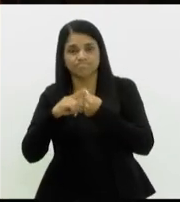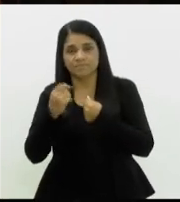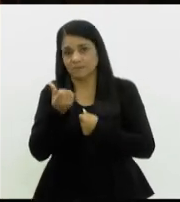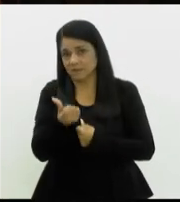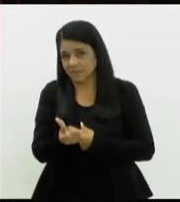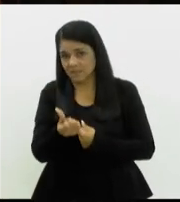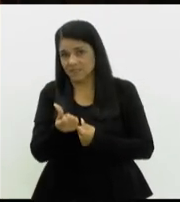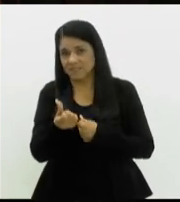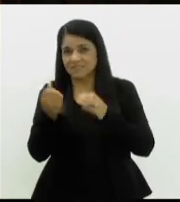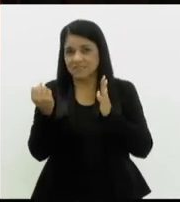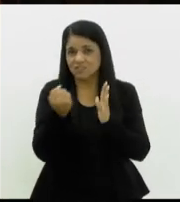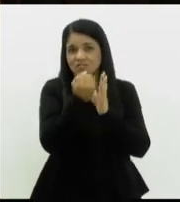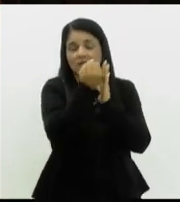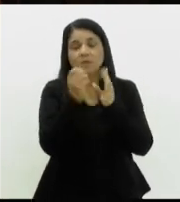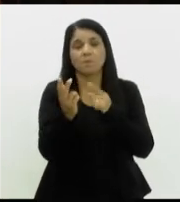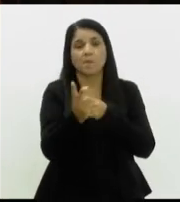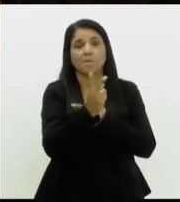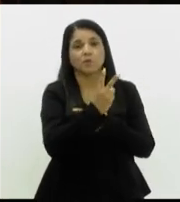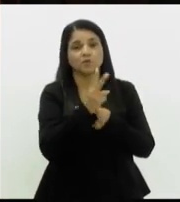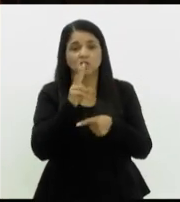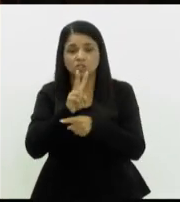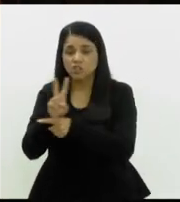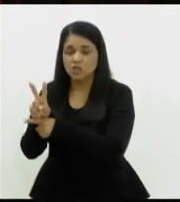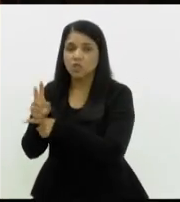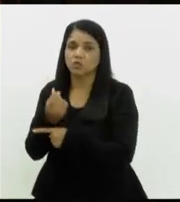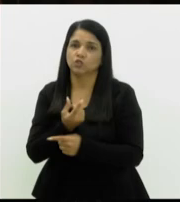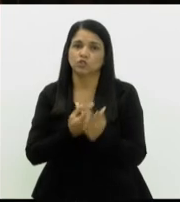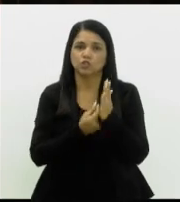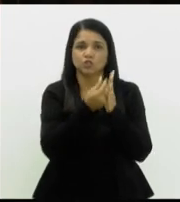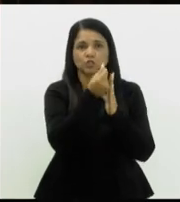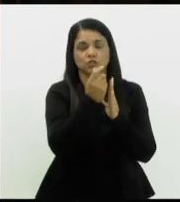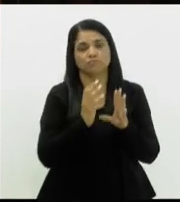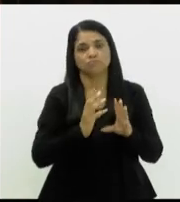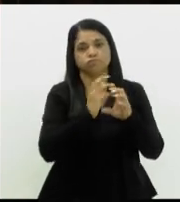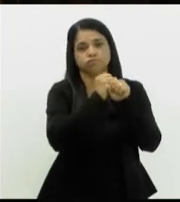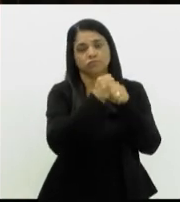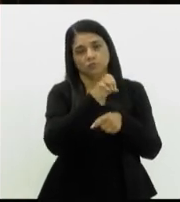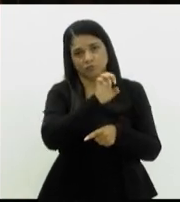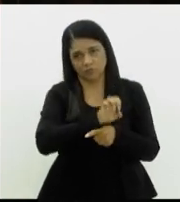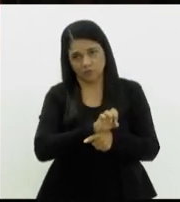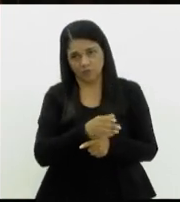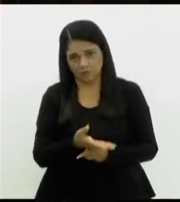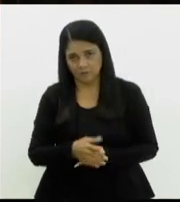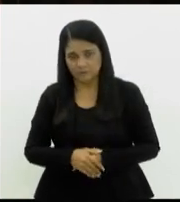possa proteger as finanças do Estado.